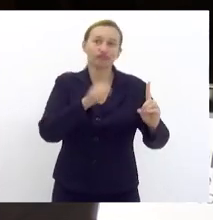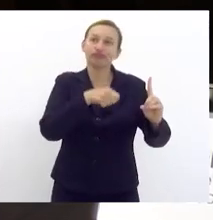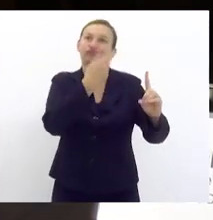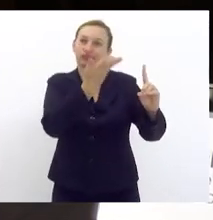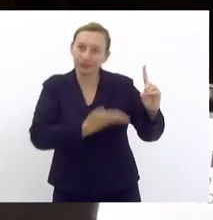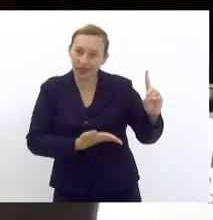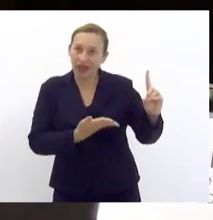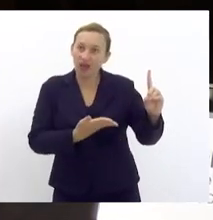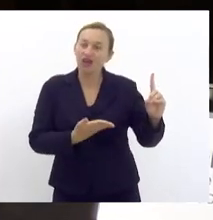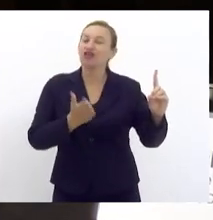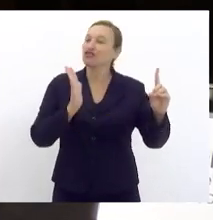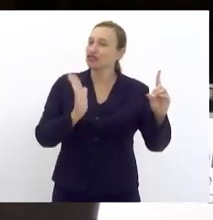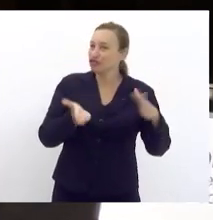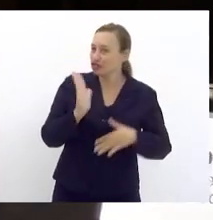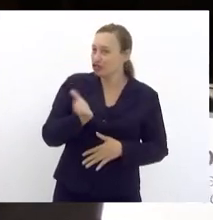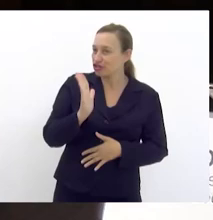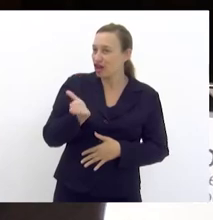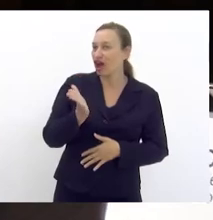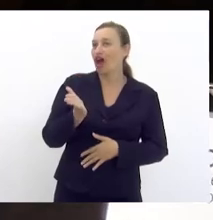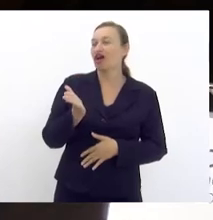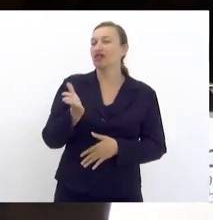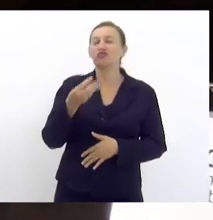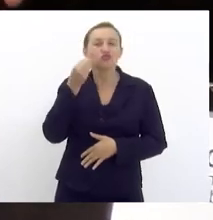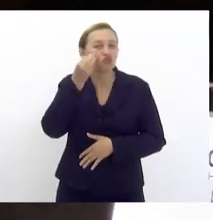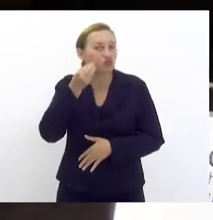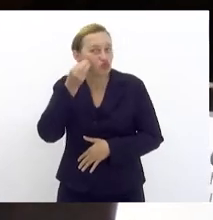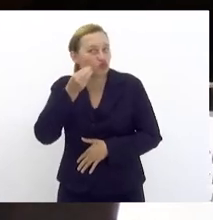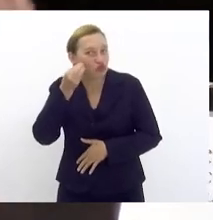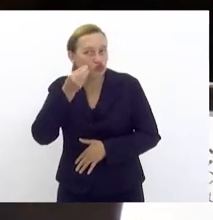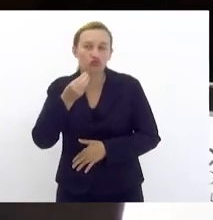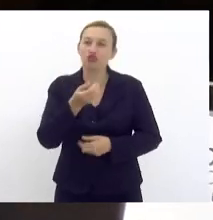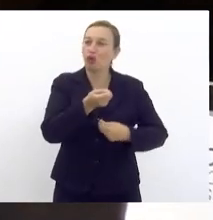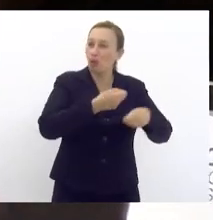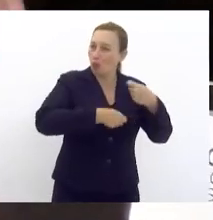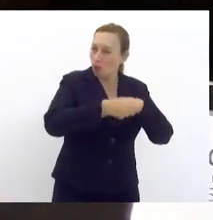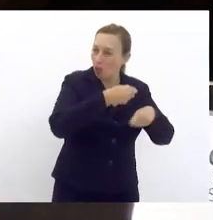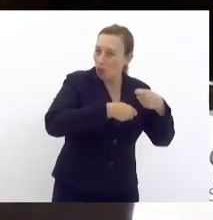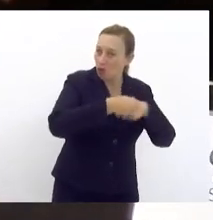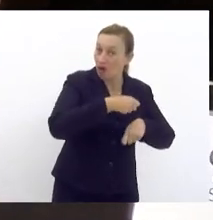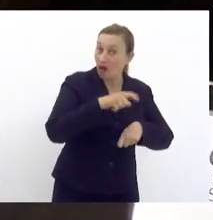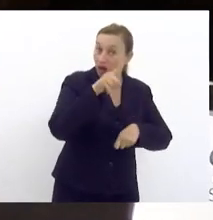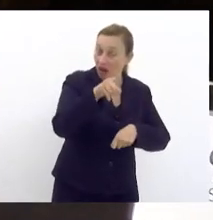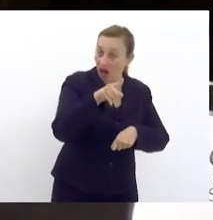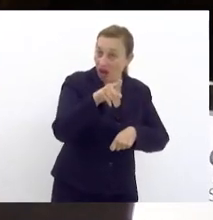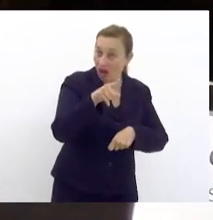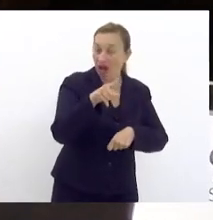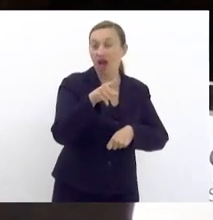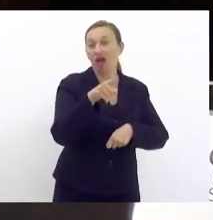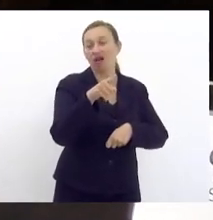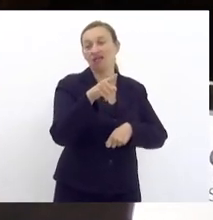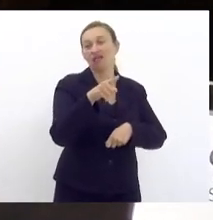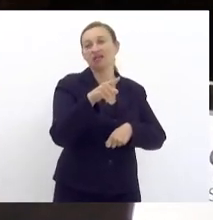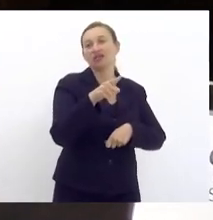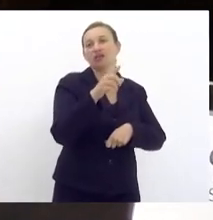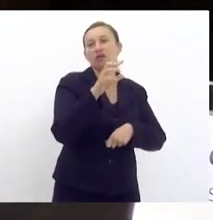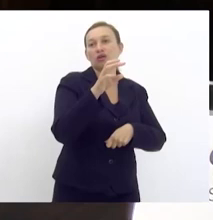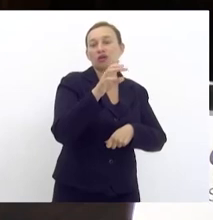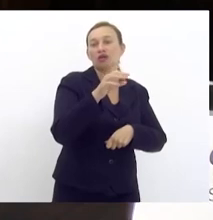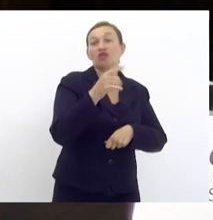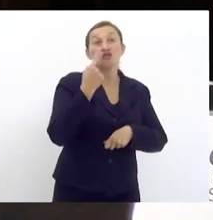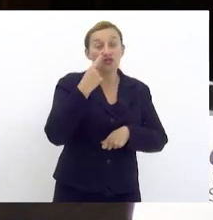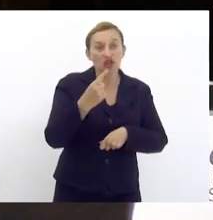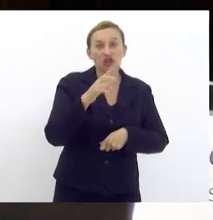tive algumas passagens, tanto na parte administrativa lá do quartel, mas eu vejo ali o Juri,